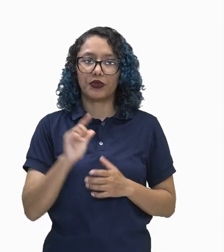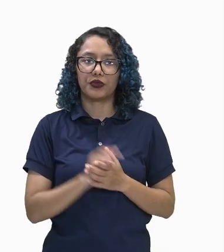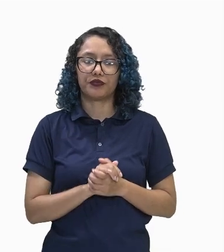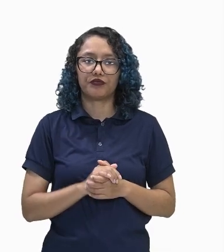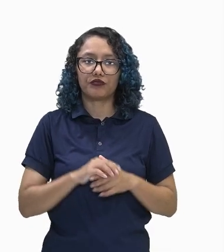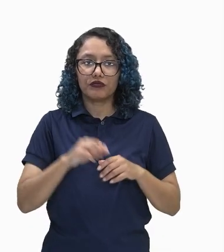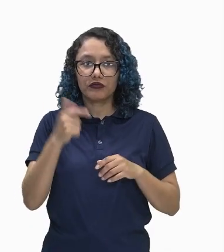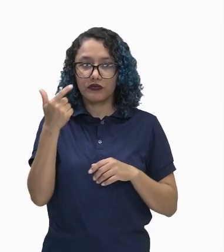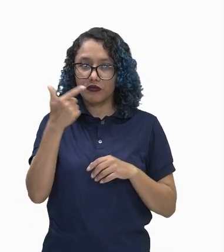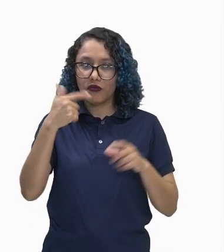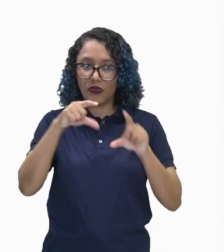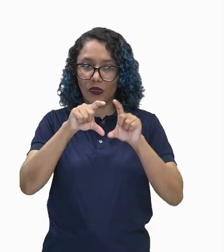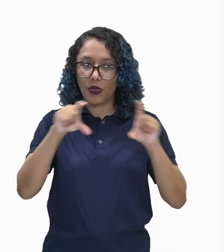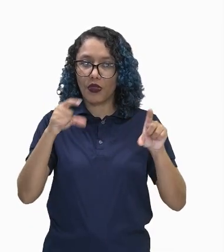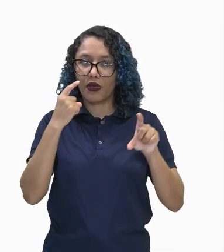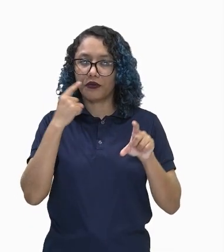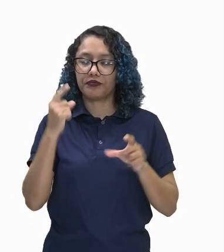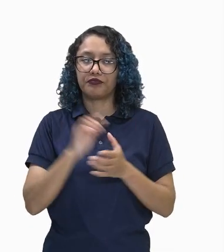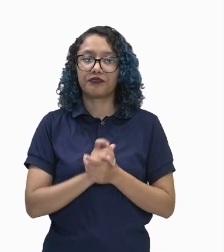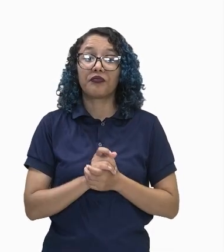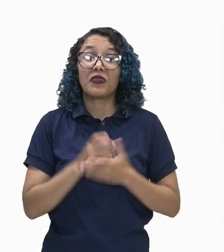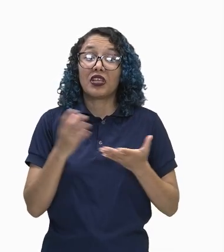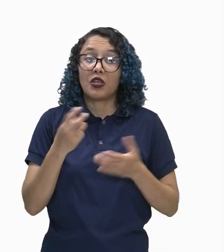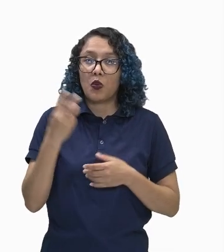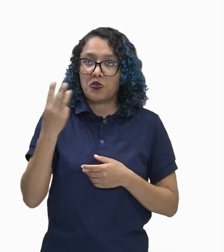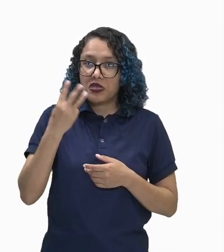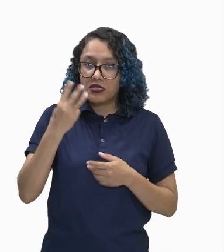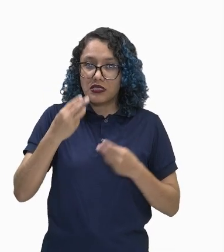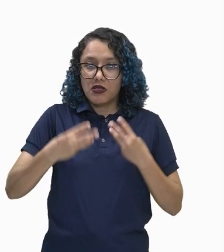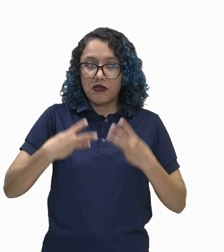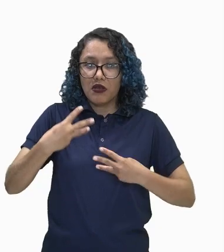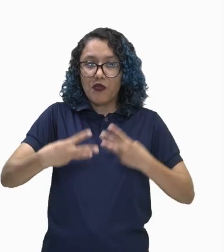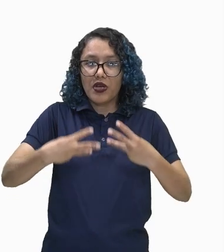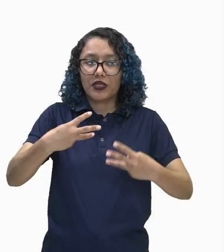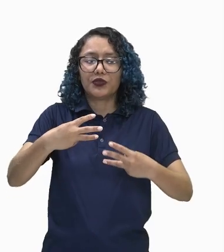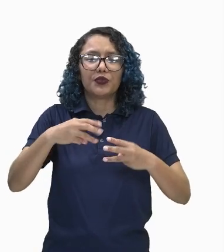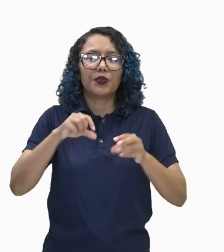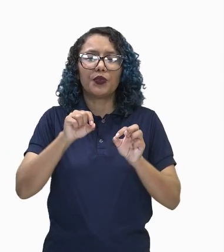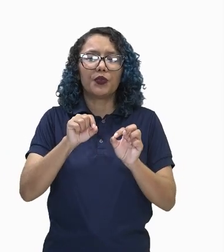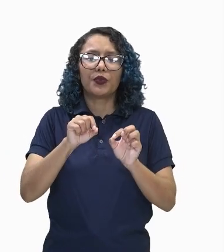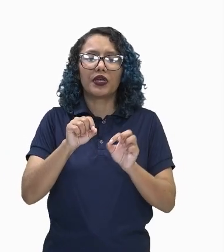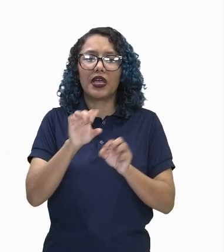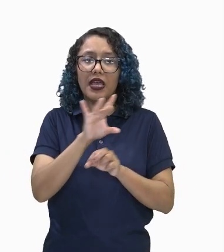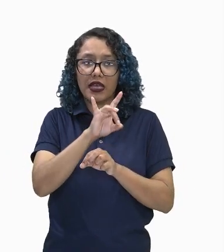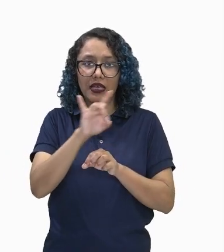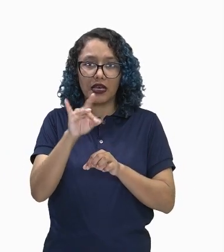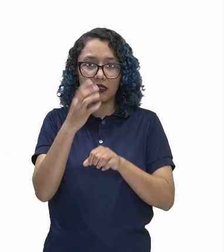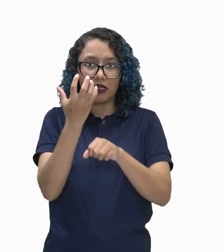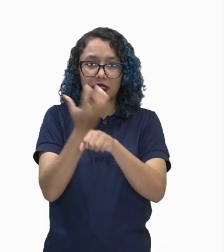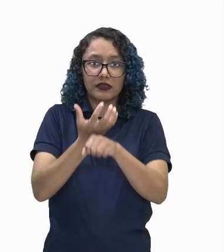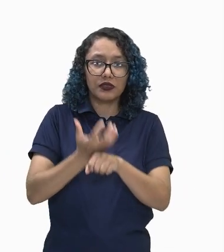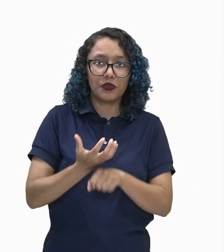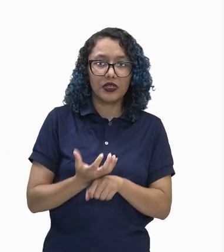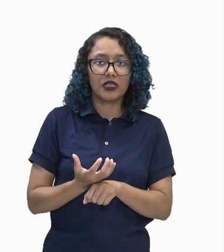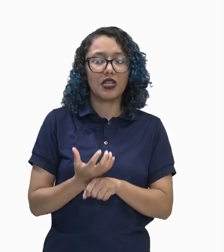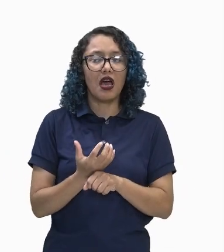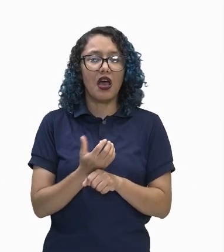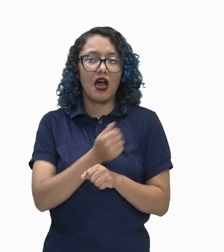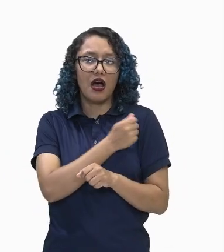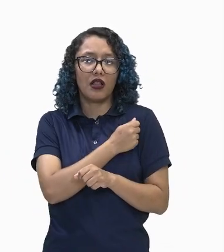2º, no terceiro trimestre, em cada componente curricular, o aluno pode